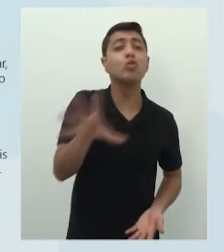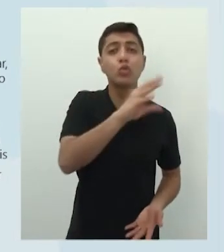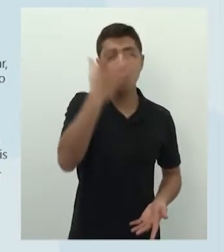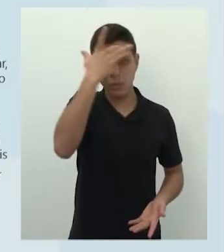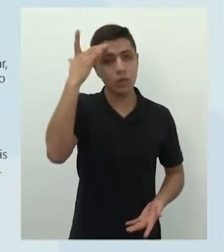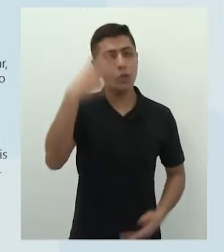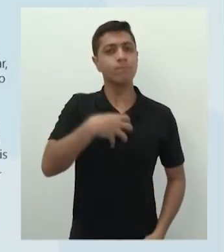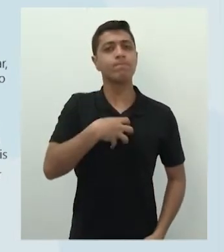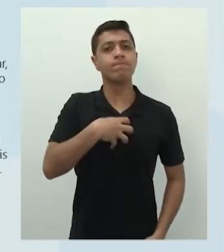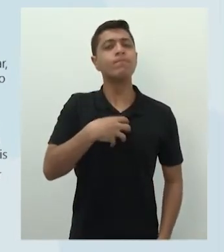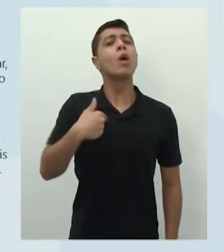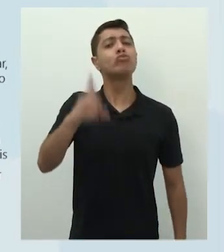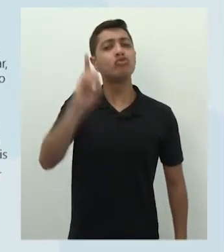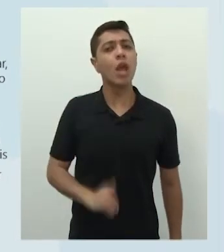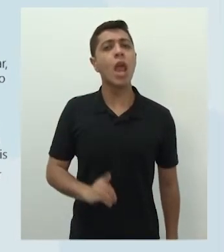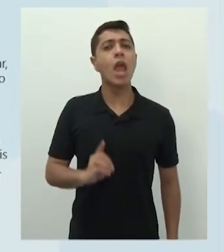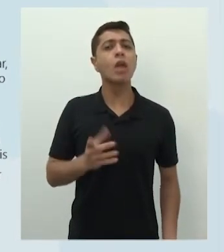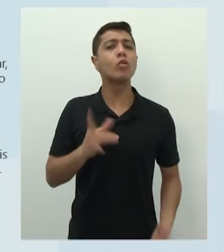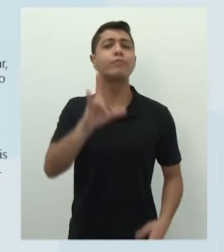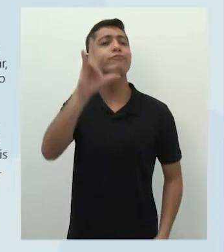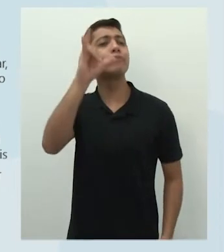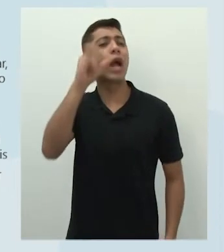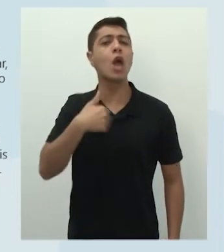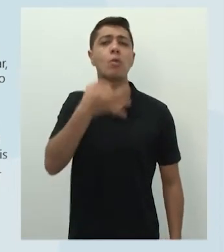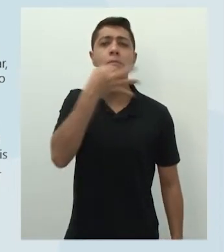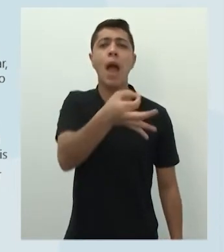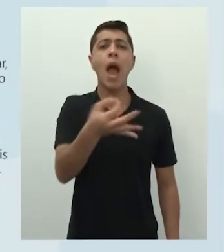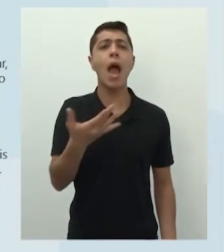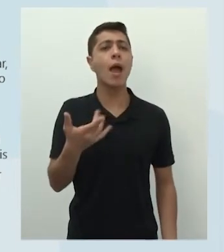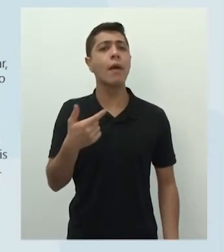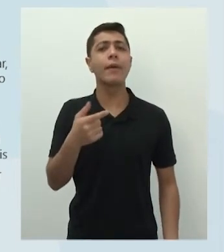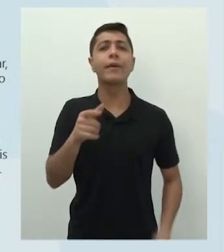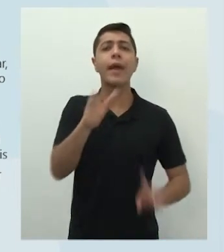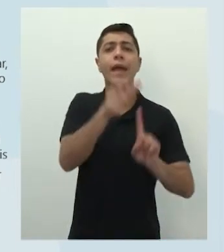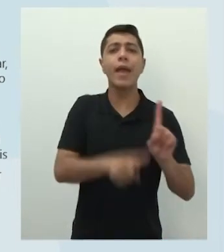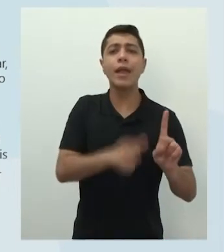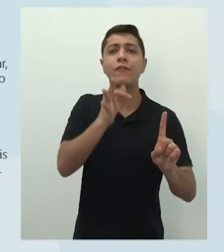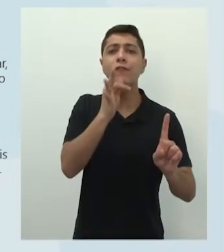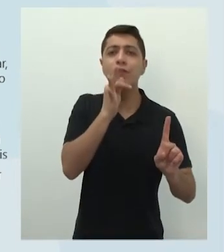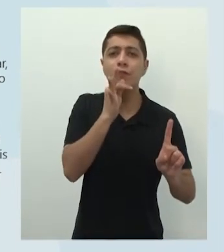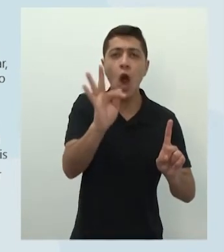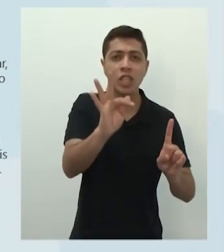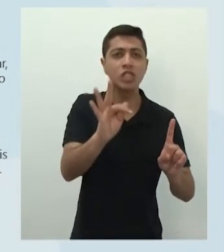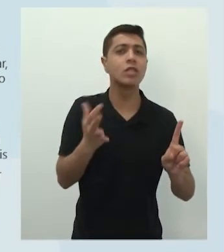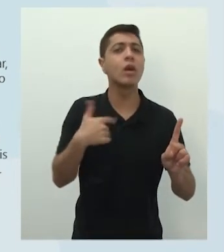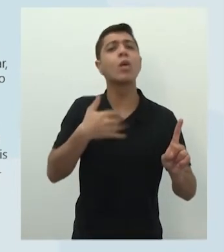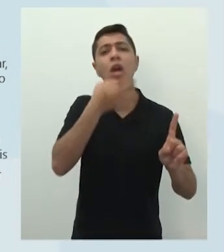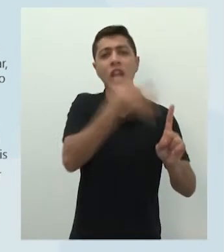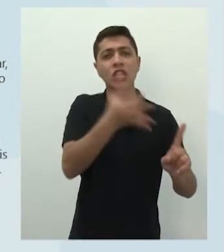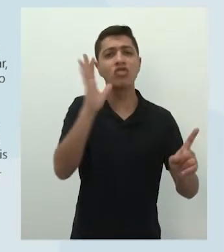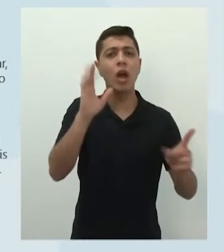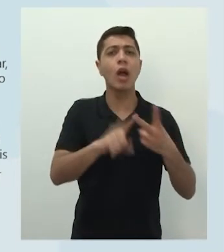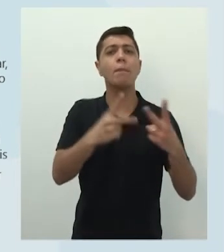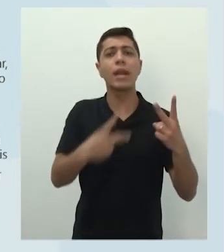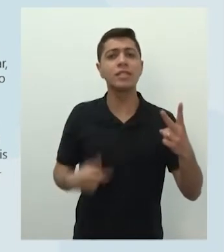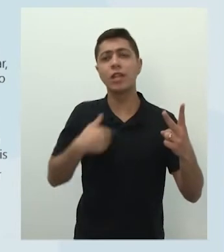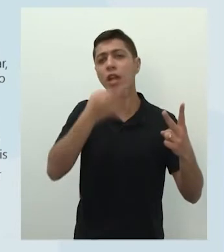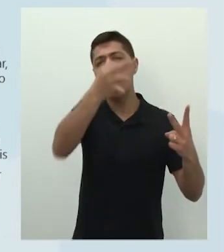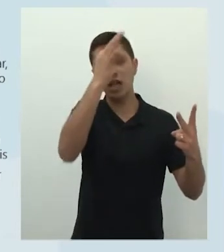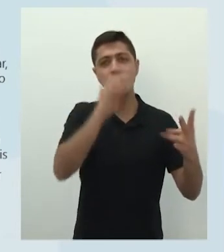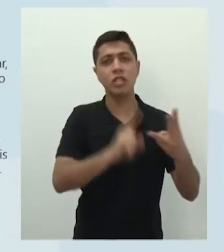seja, tudo fica mais perto, tudo fica mais emaranhado, e isso dá uma sensação muito legal, que é a tal da sensação